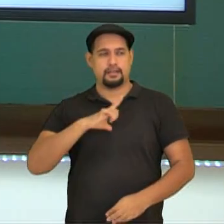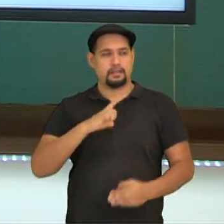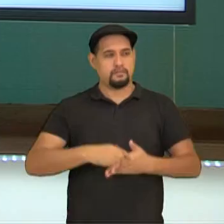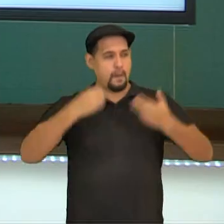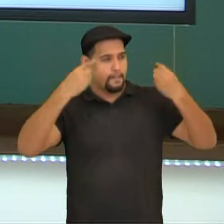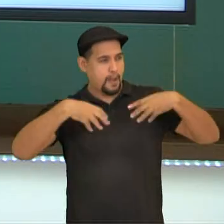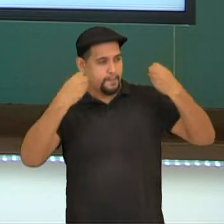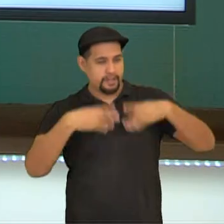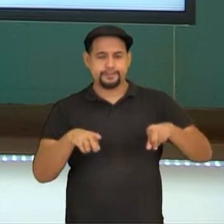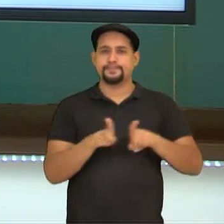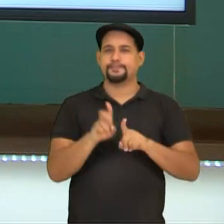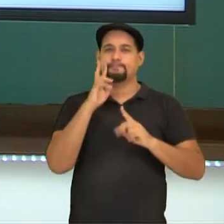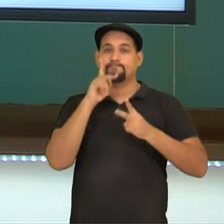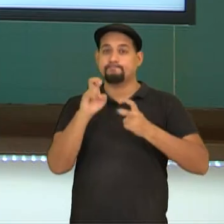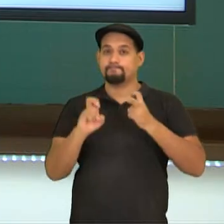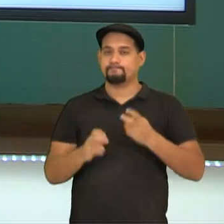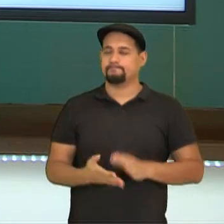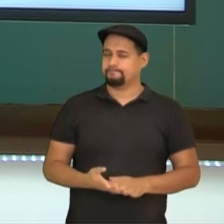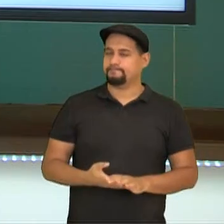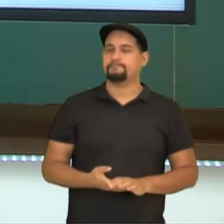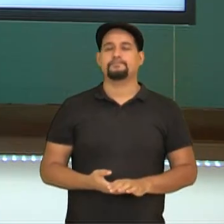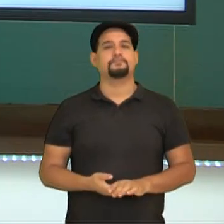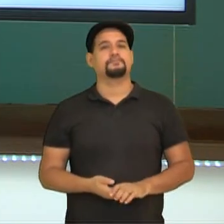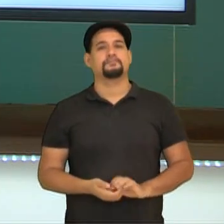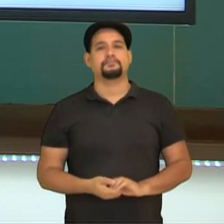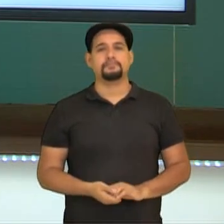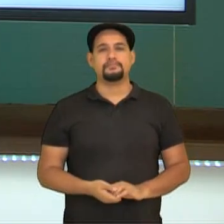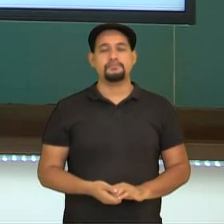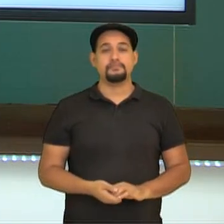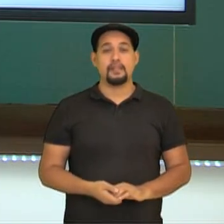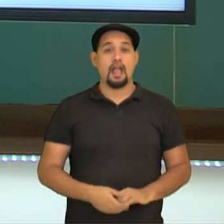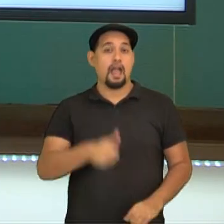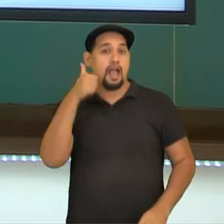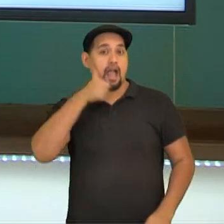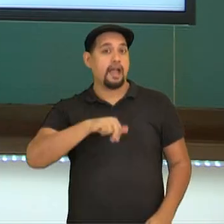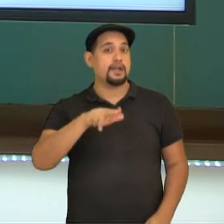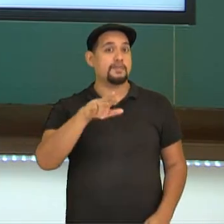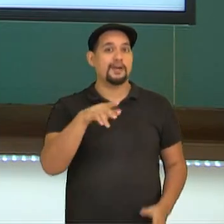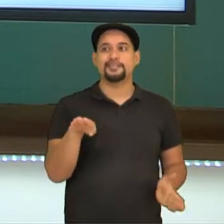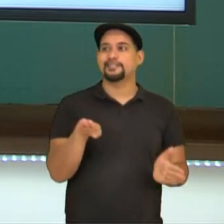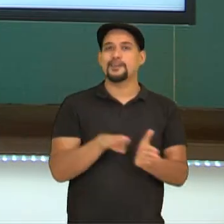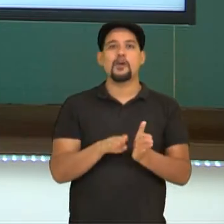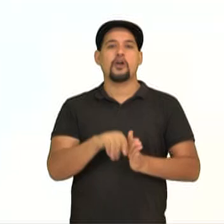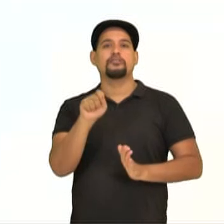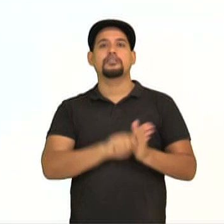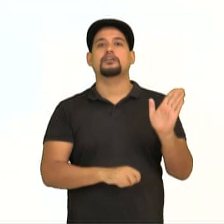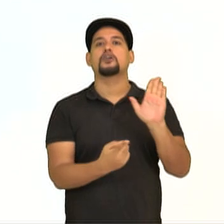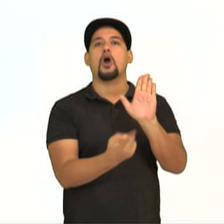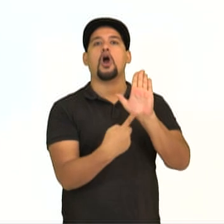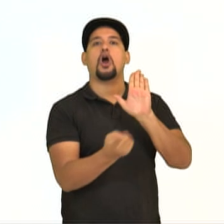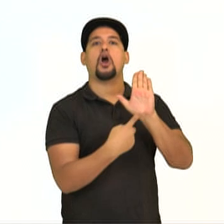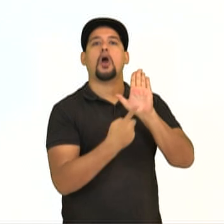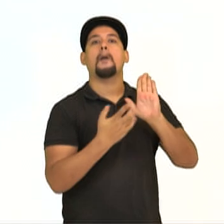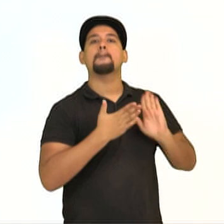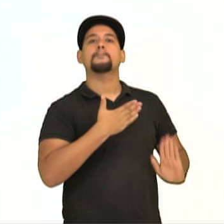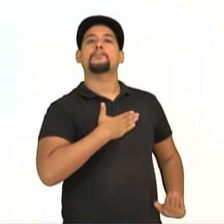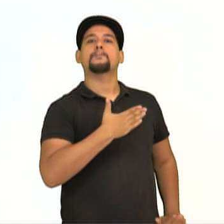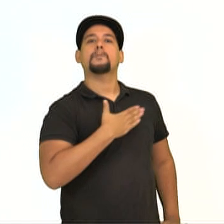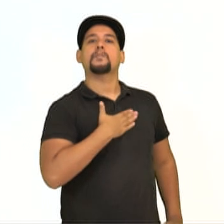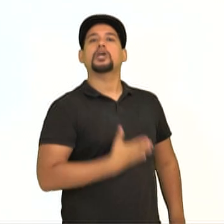versão da história. Observem comigo. A irmã chegou lá com o texto bem assim, é para